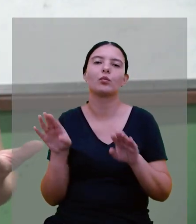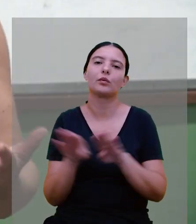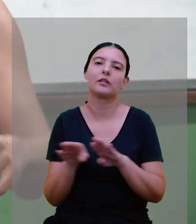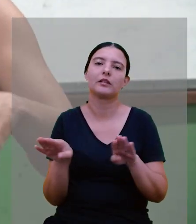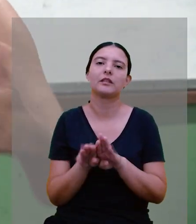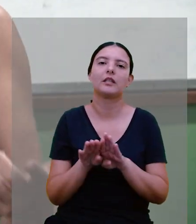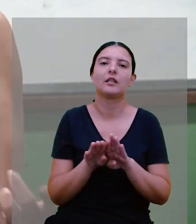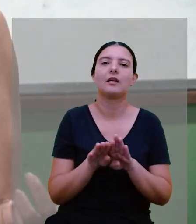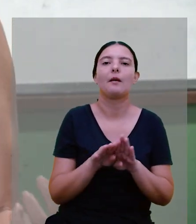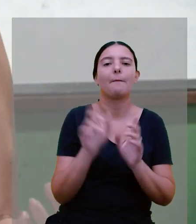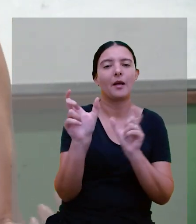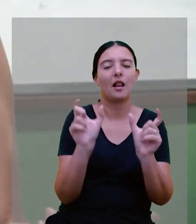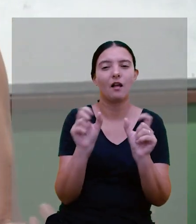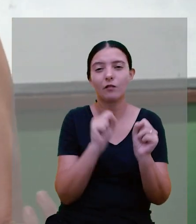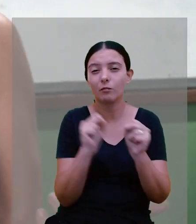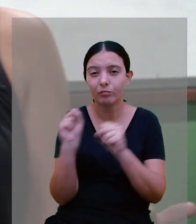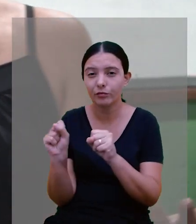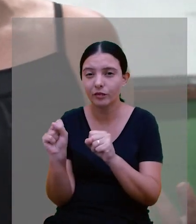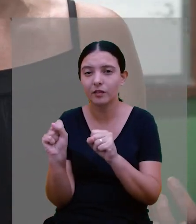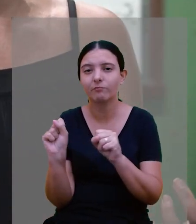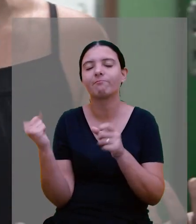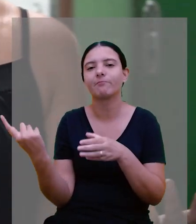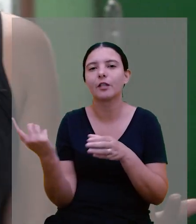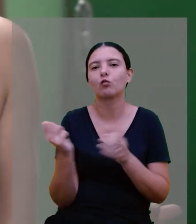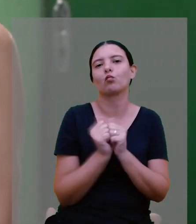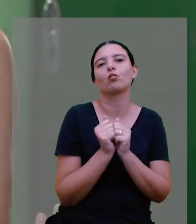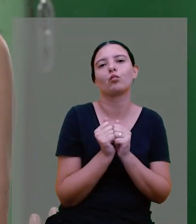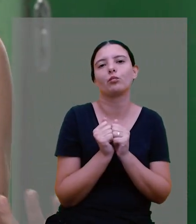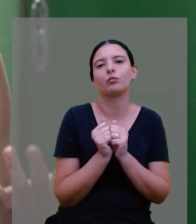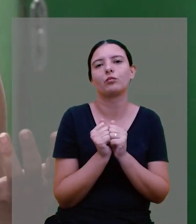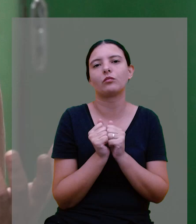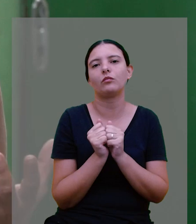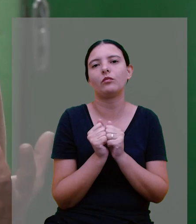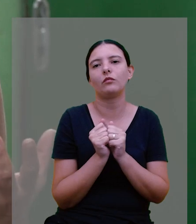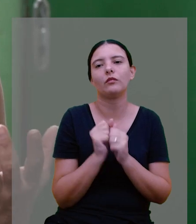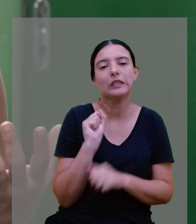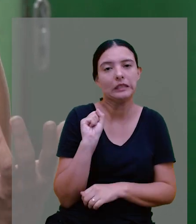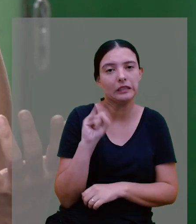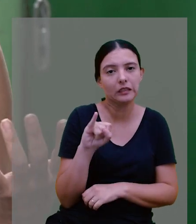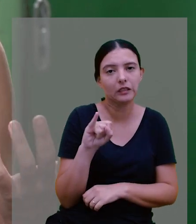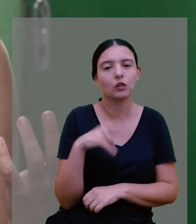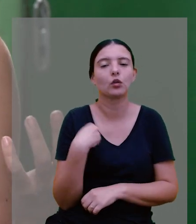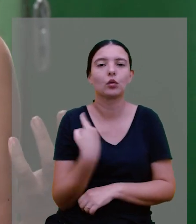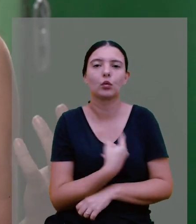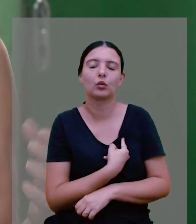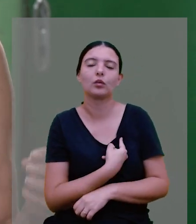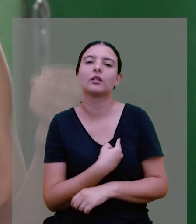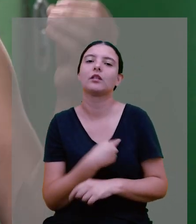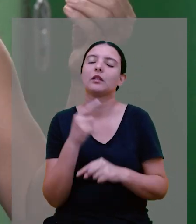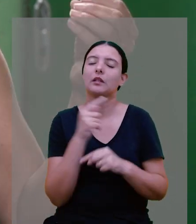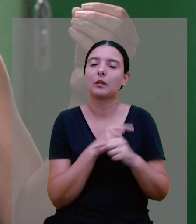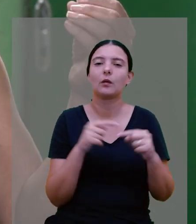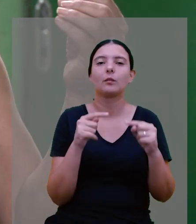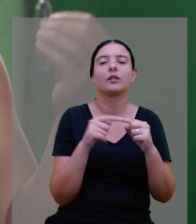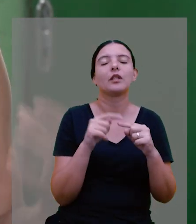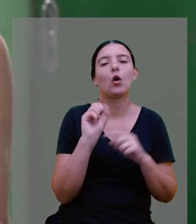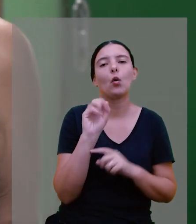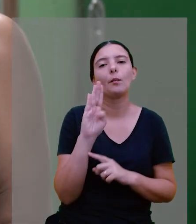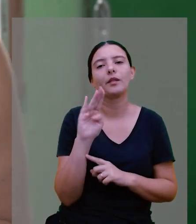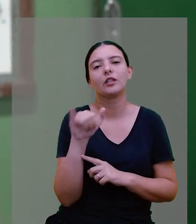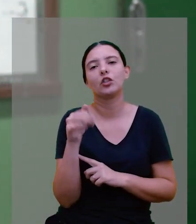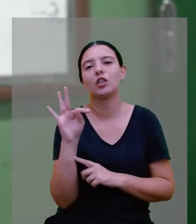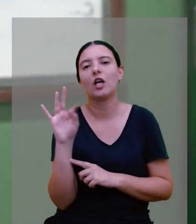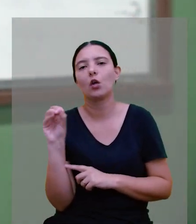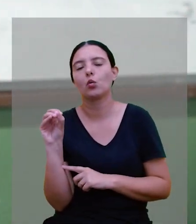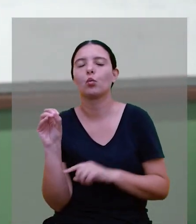sobre a palavra e a gente vai se apropriar delas. E aí, em vez da gente ser um objeto, a gente vai ser um sujeito. Em vez da